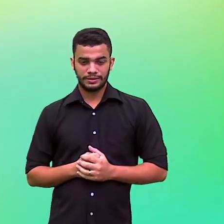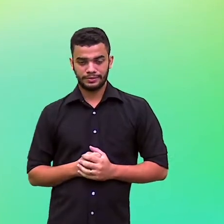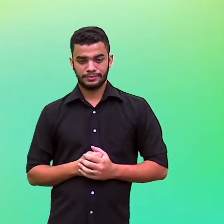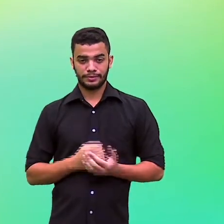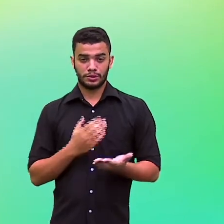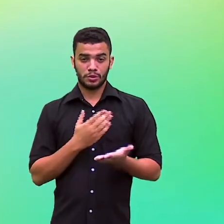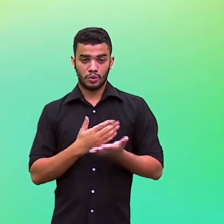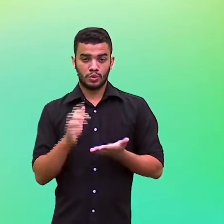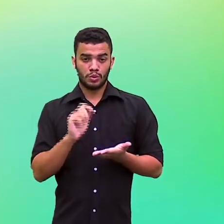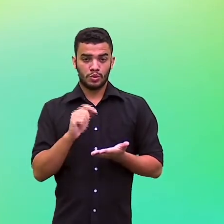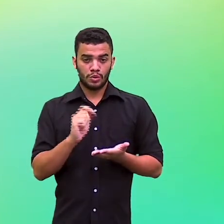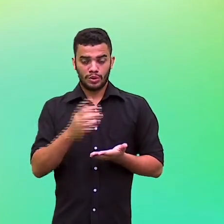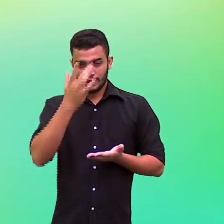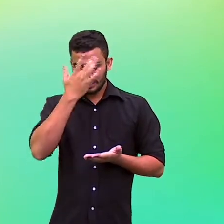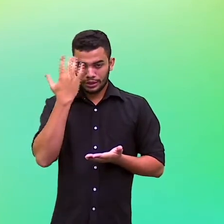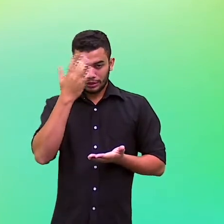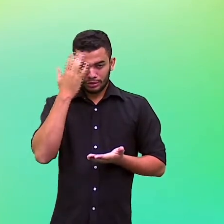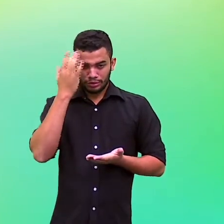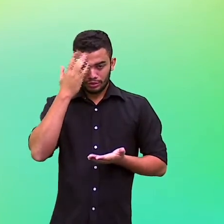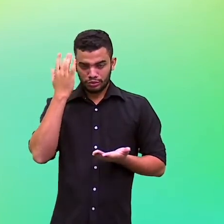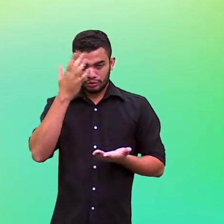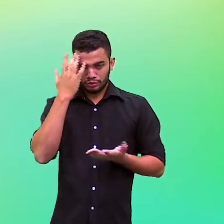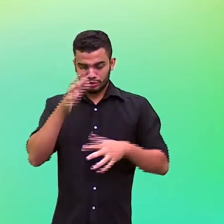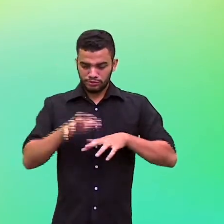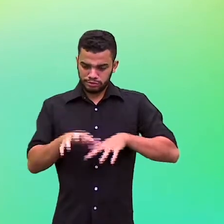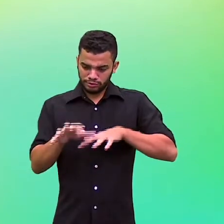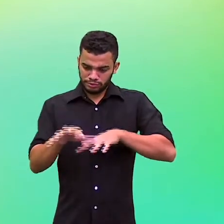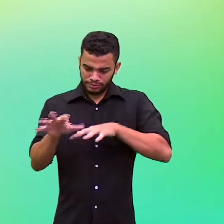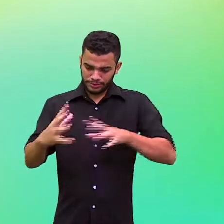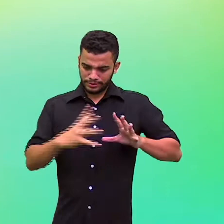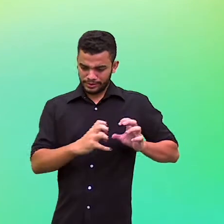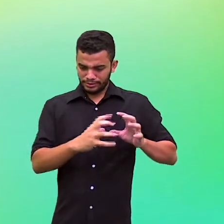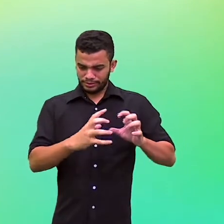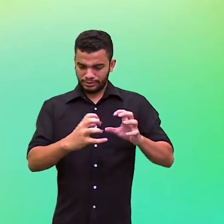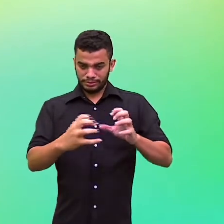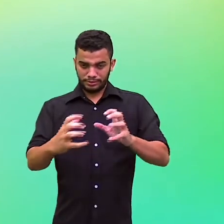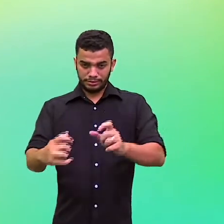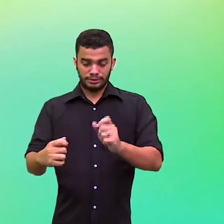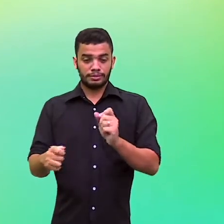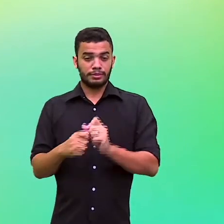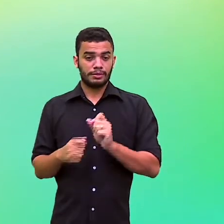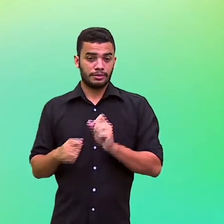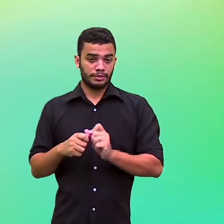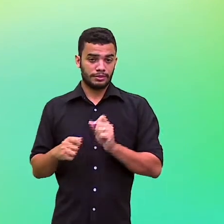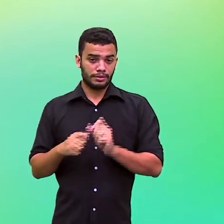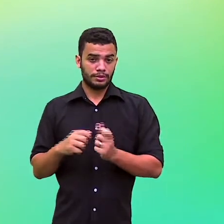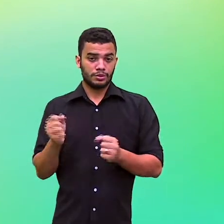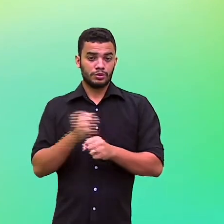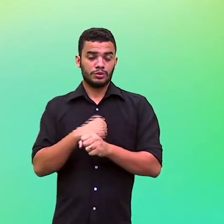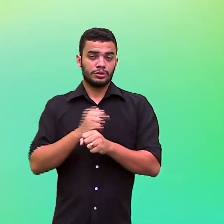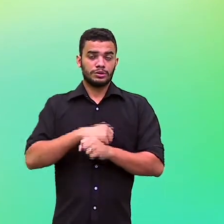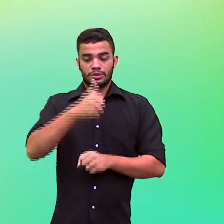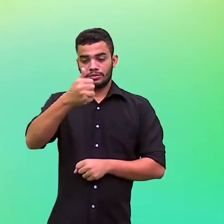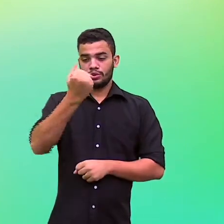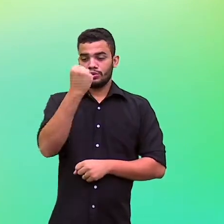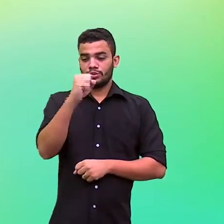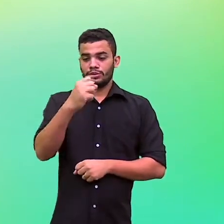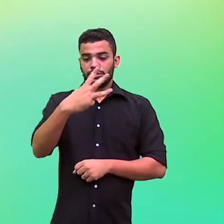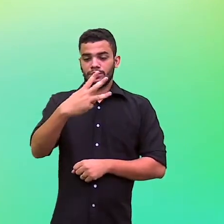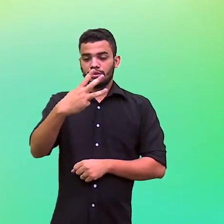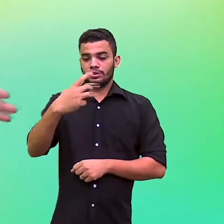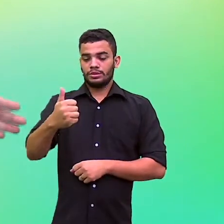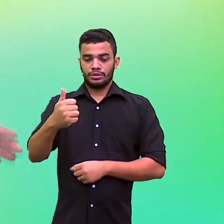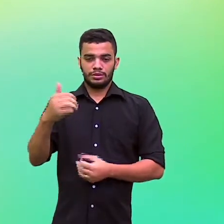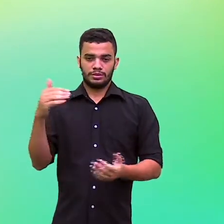que aconteceram por todo o Brasil durante o período regencial, nos anos entre 1831